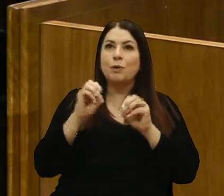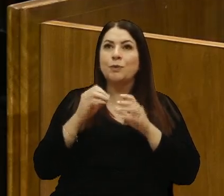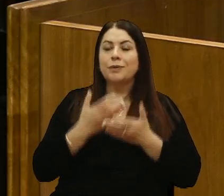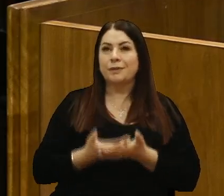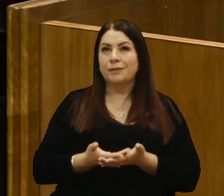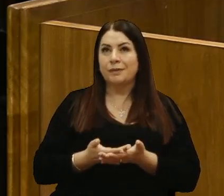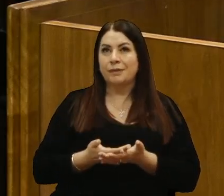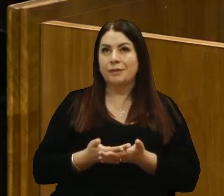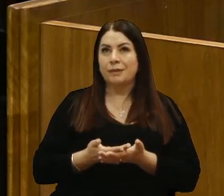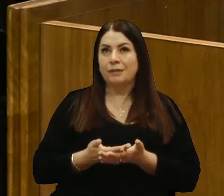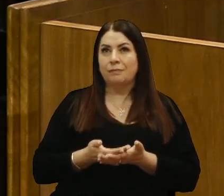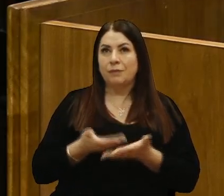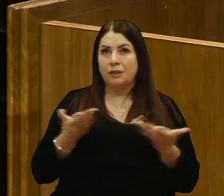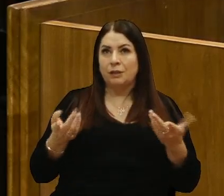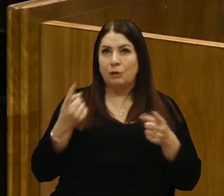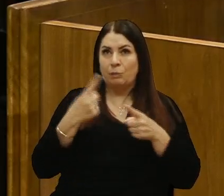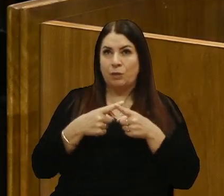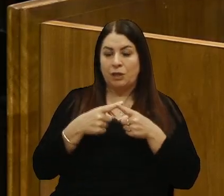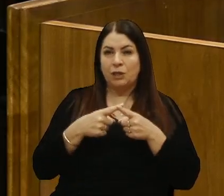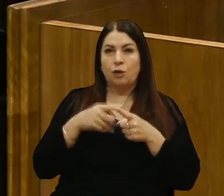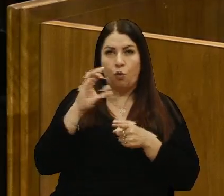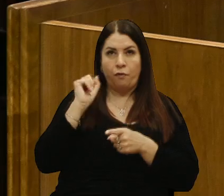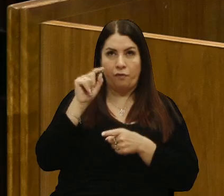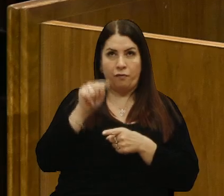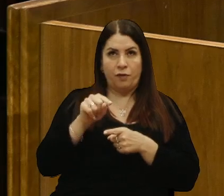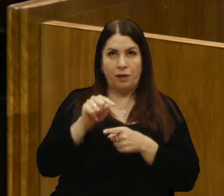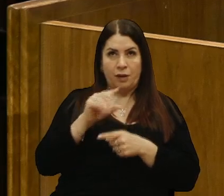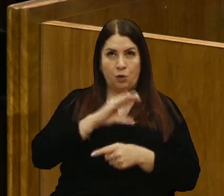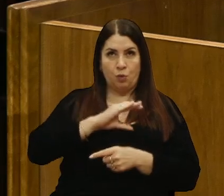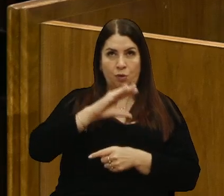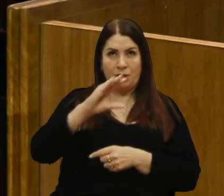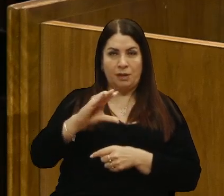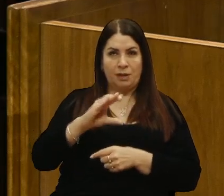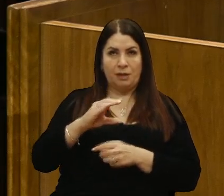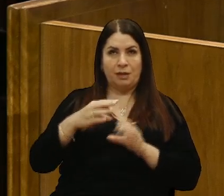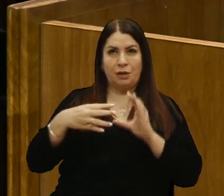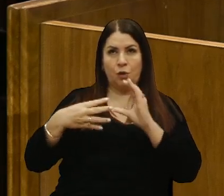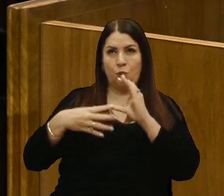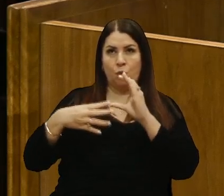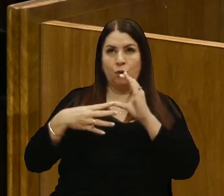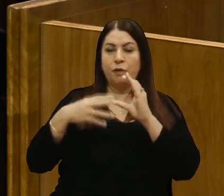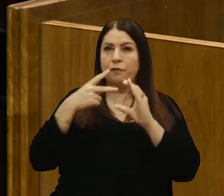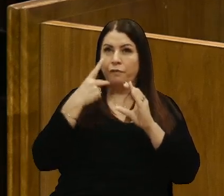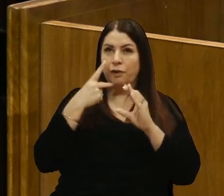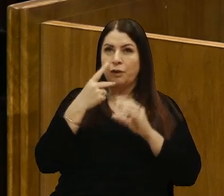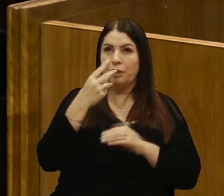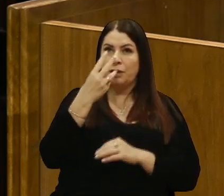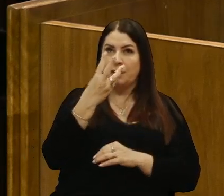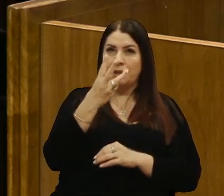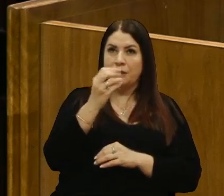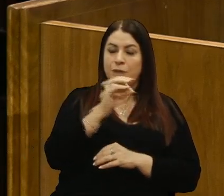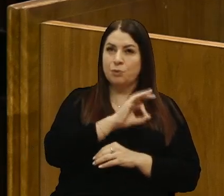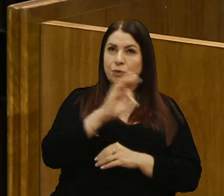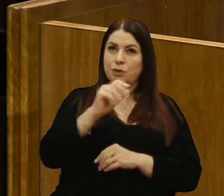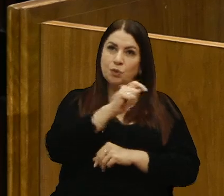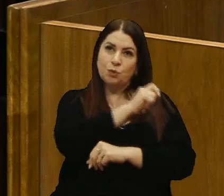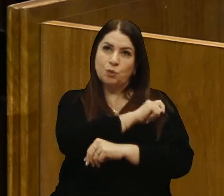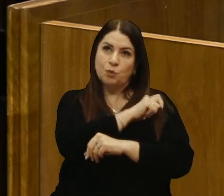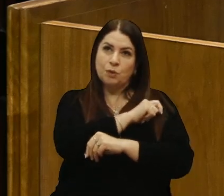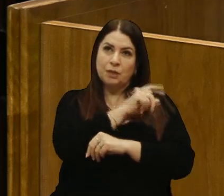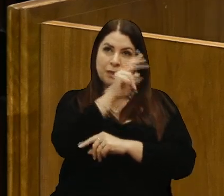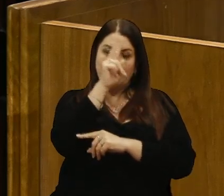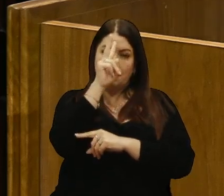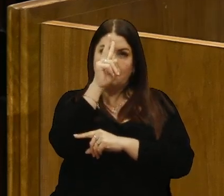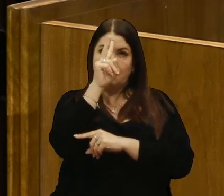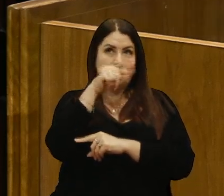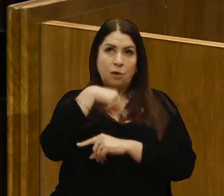educação. Porque eu ouvi aqui da coordenadora da Quarta CRE dizendo que 30% dos estudantes do ensino médio